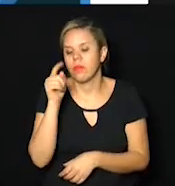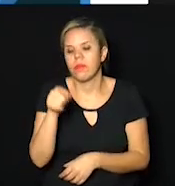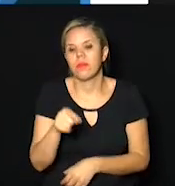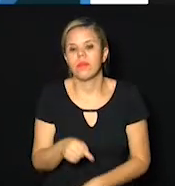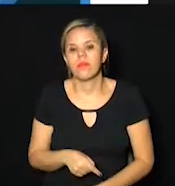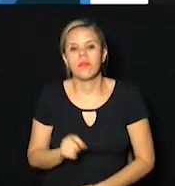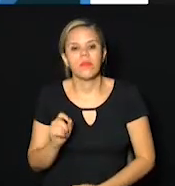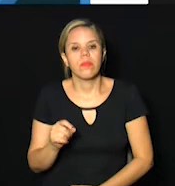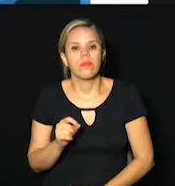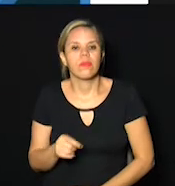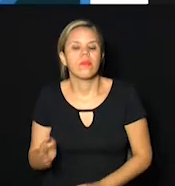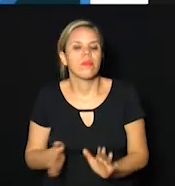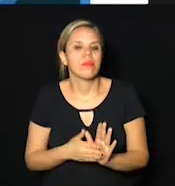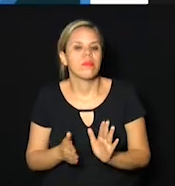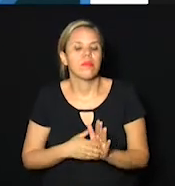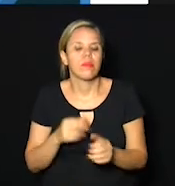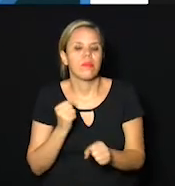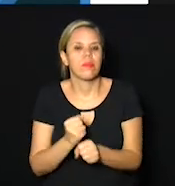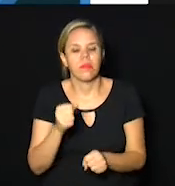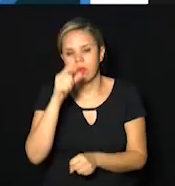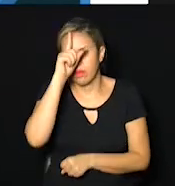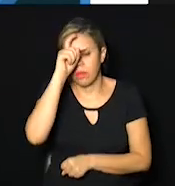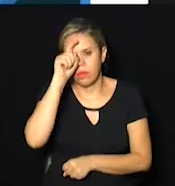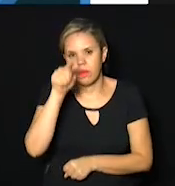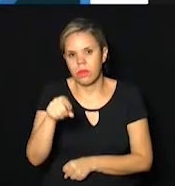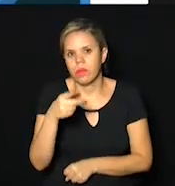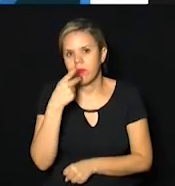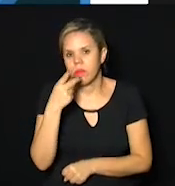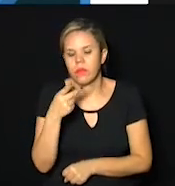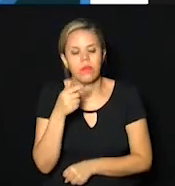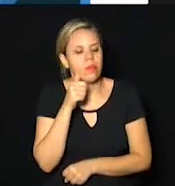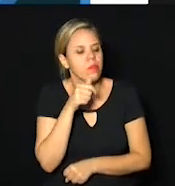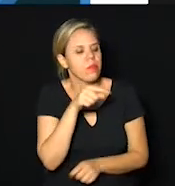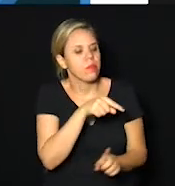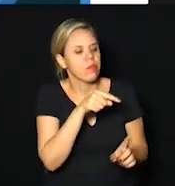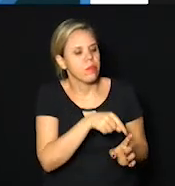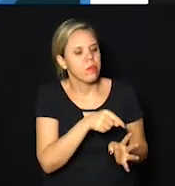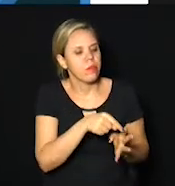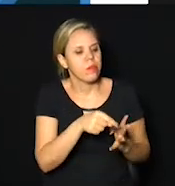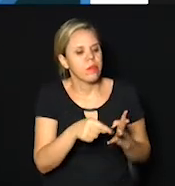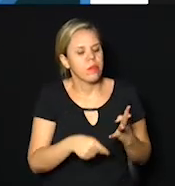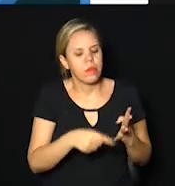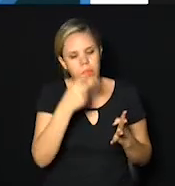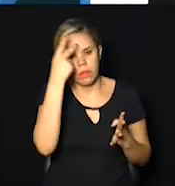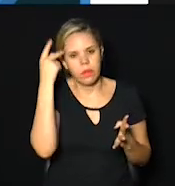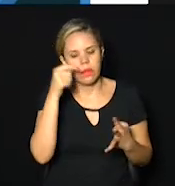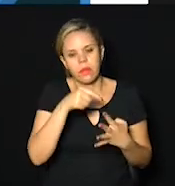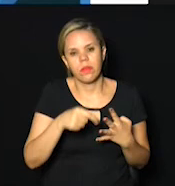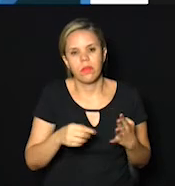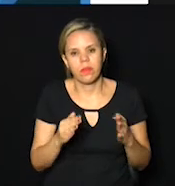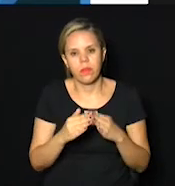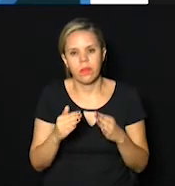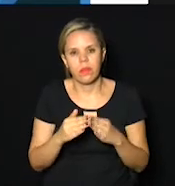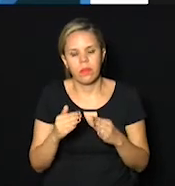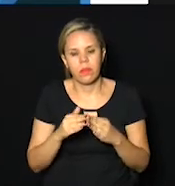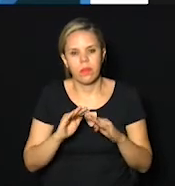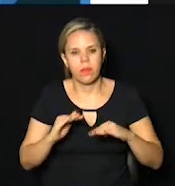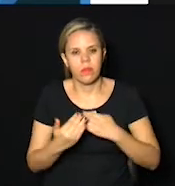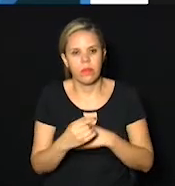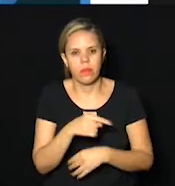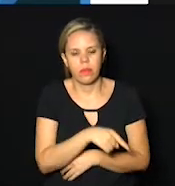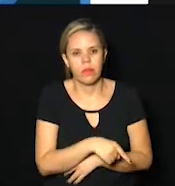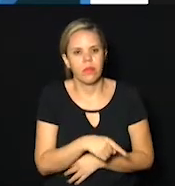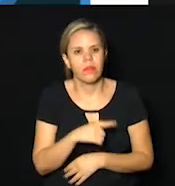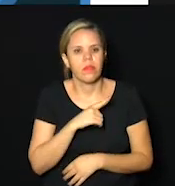que, ou vai propor a construção de hospital, você diz que a Dona Maria, a Dona Joana, a Dona Benedita, que moram naquele bairro, elas